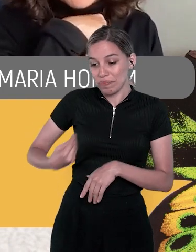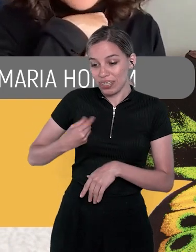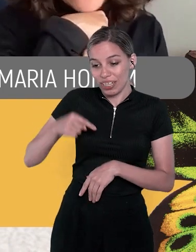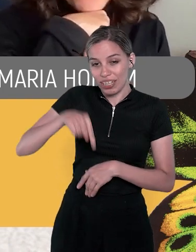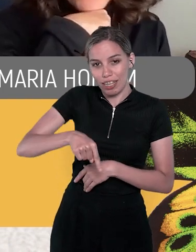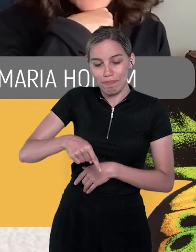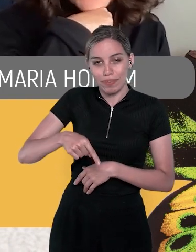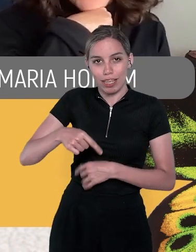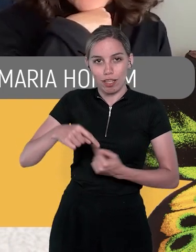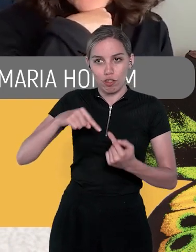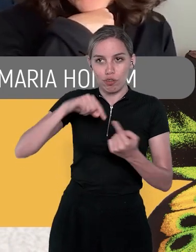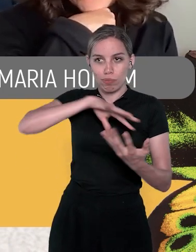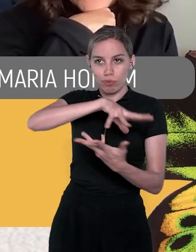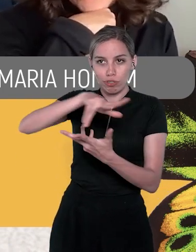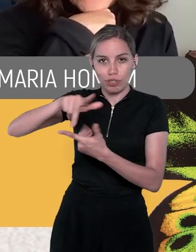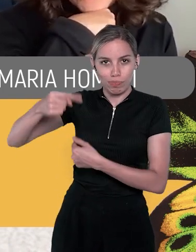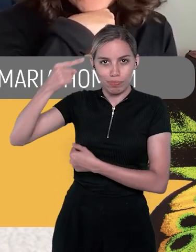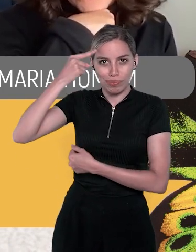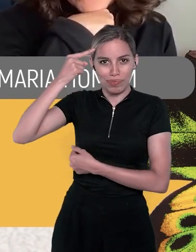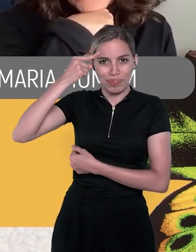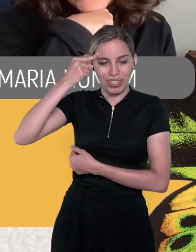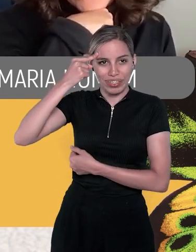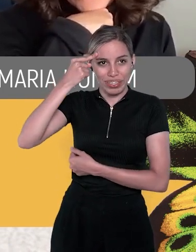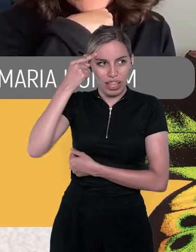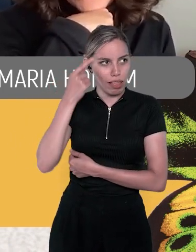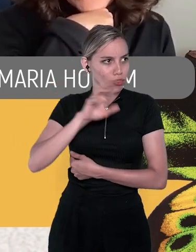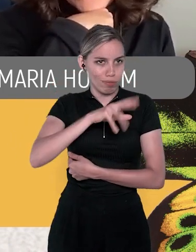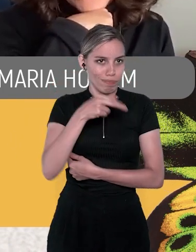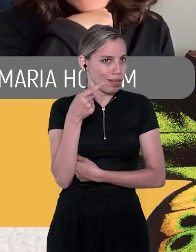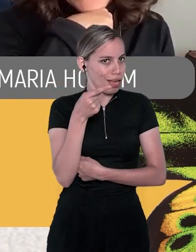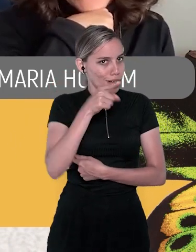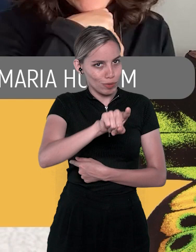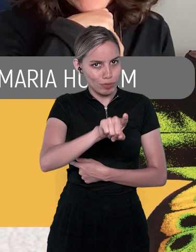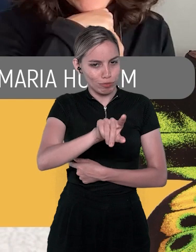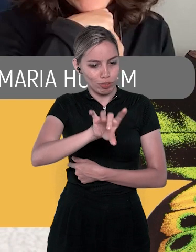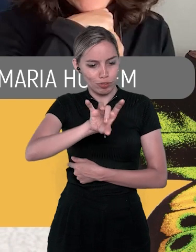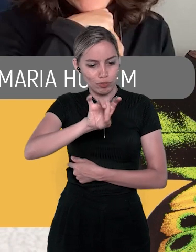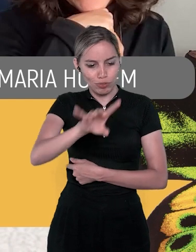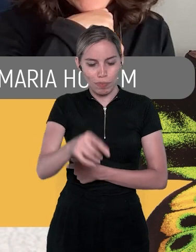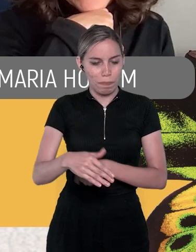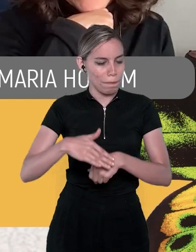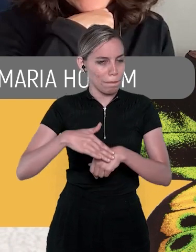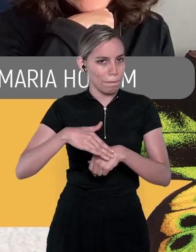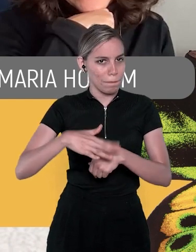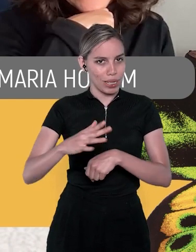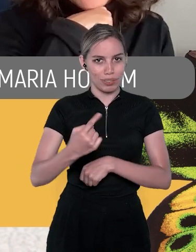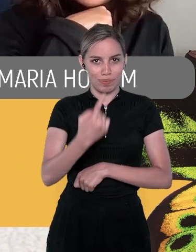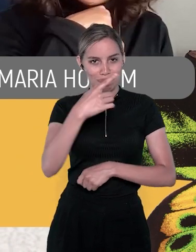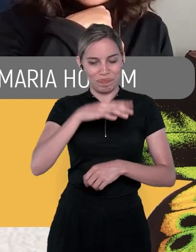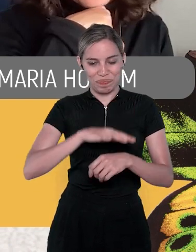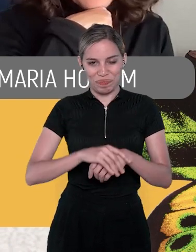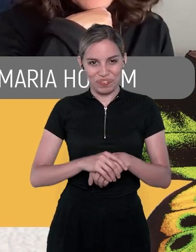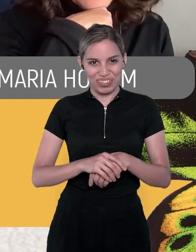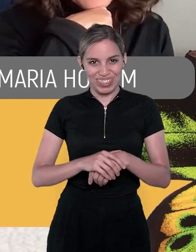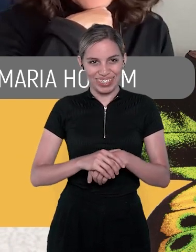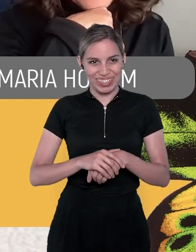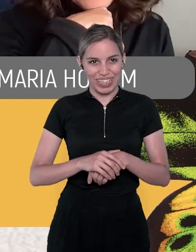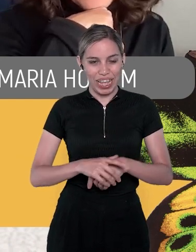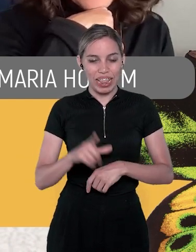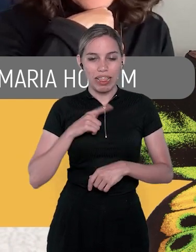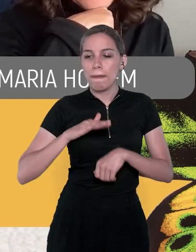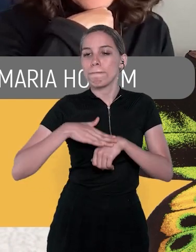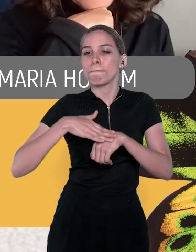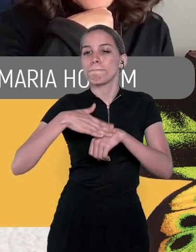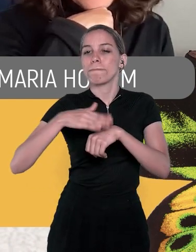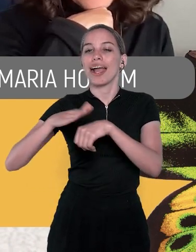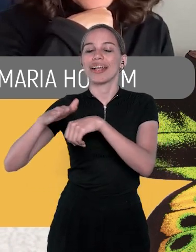do pensamento. Não será Isso aí. a última, será apenas mais uma das nossas conversas,